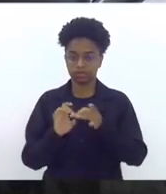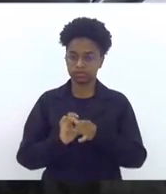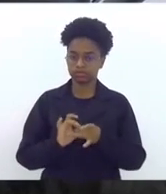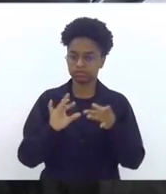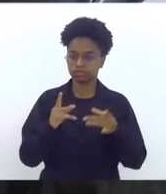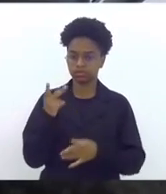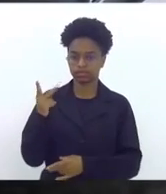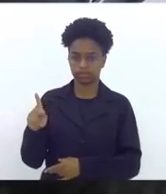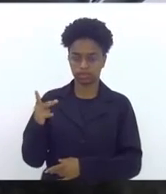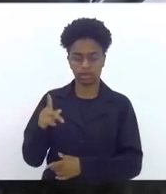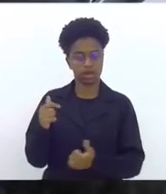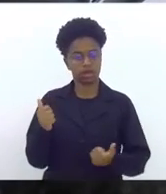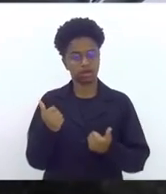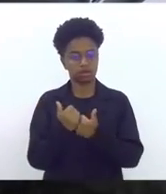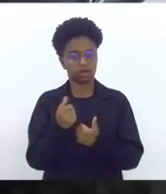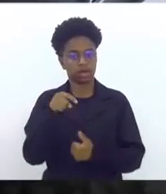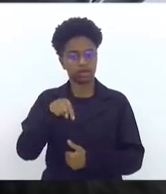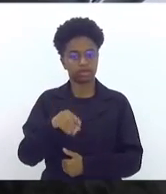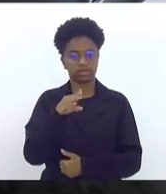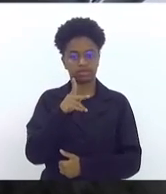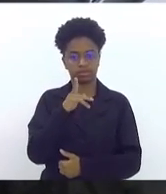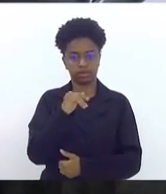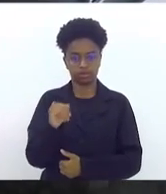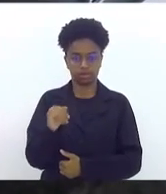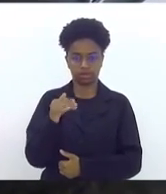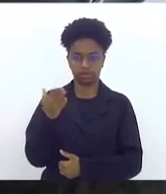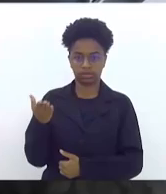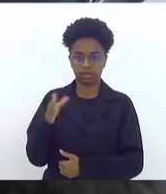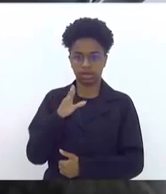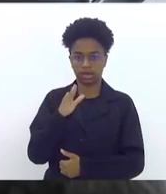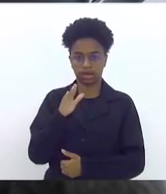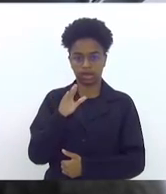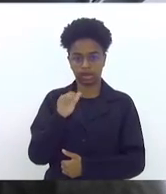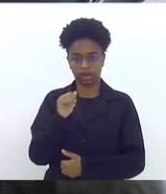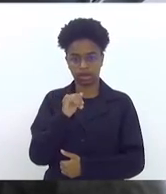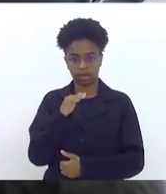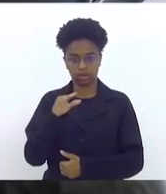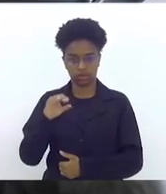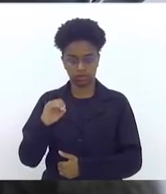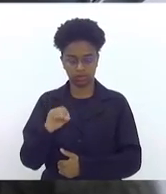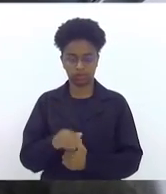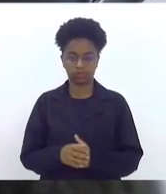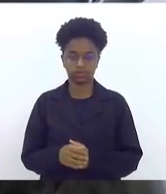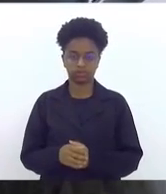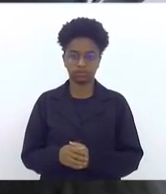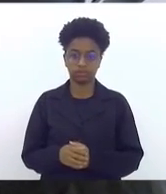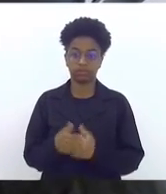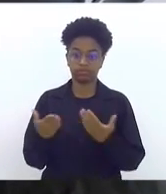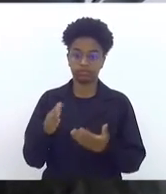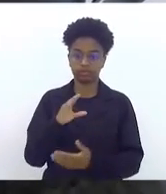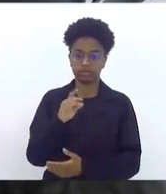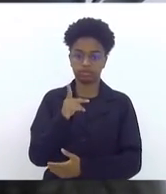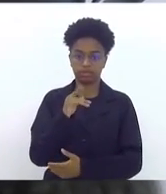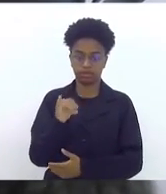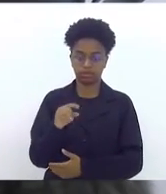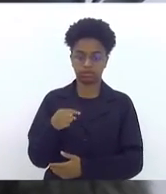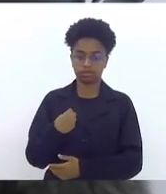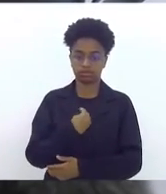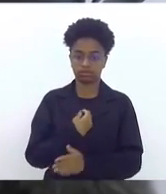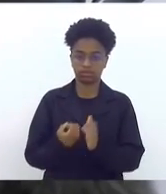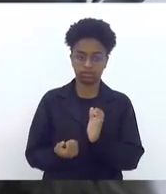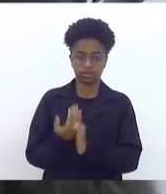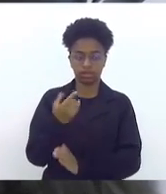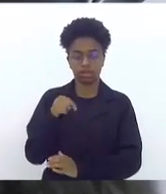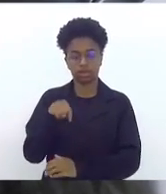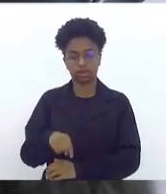disposição de contribuir com esta CPI do senhor Caio Badaró. Esta é uma CPI que foi criada